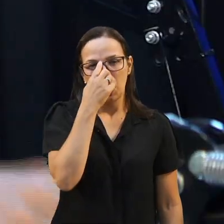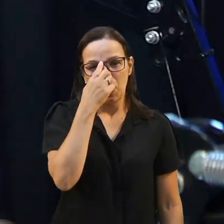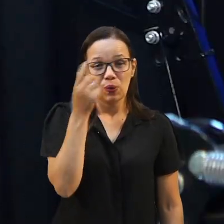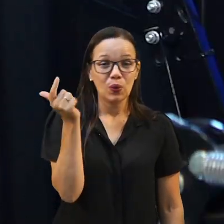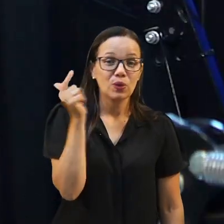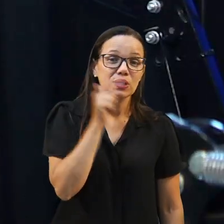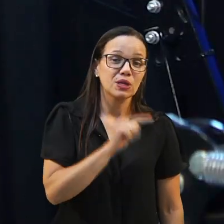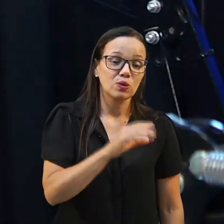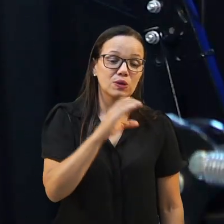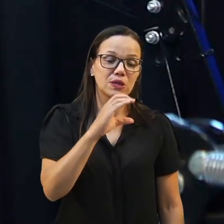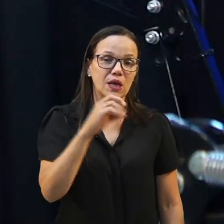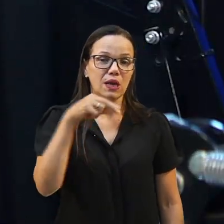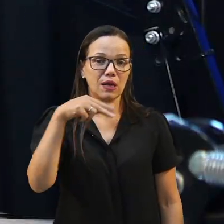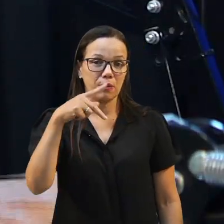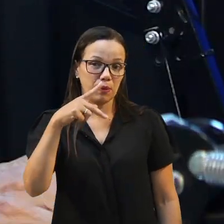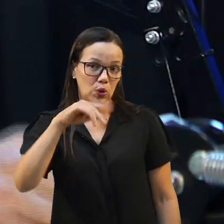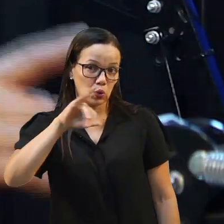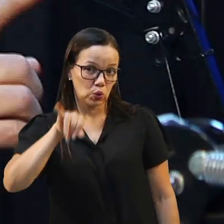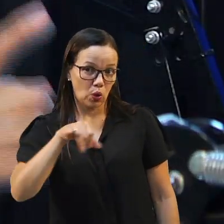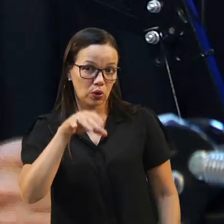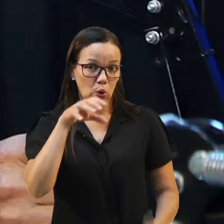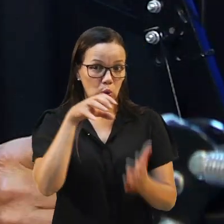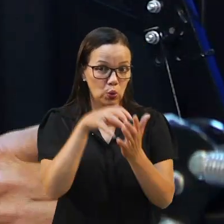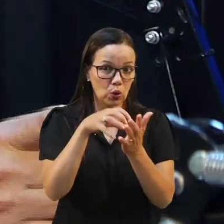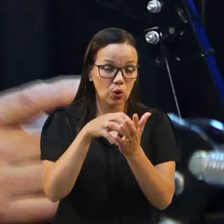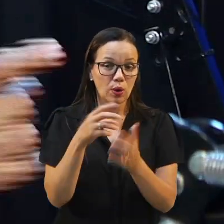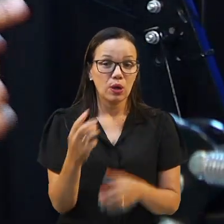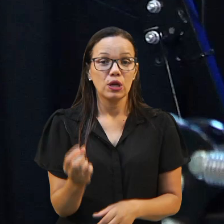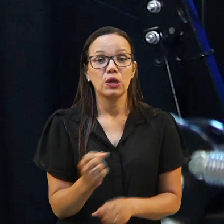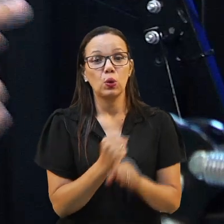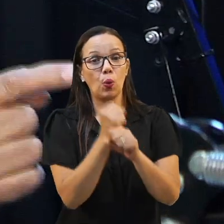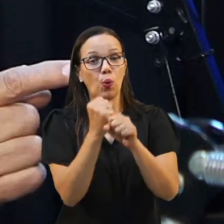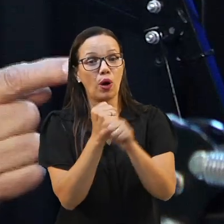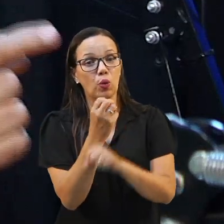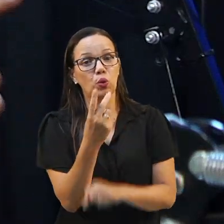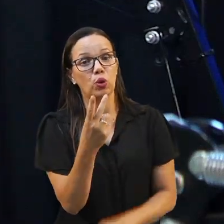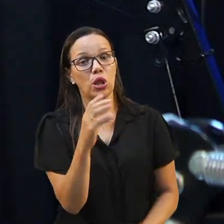conseguiu o CNPJ do grupo, e em 2000